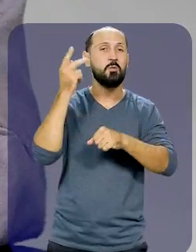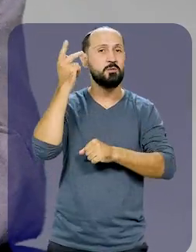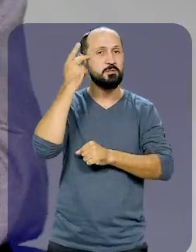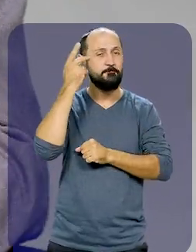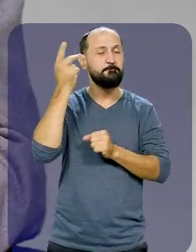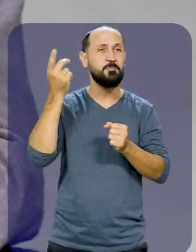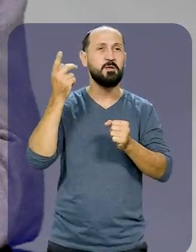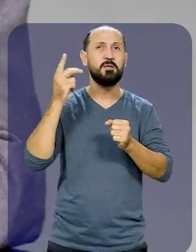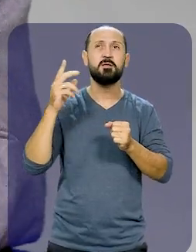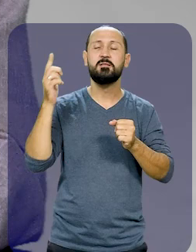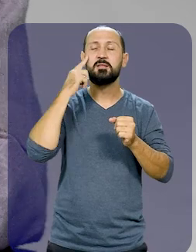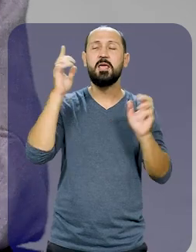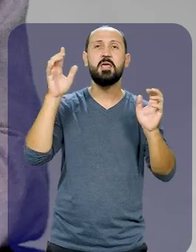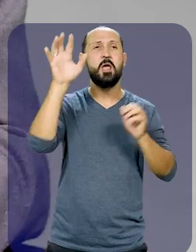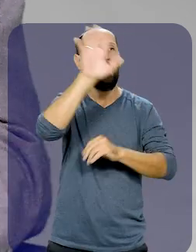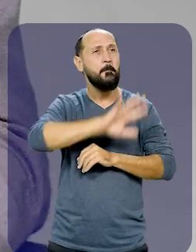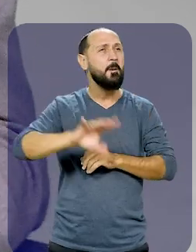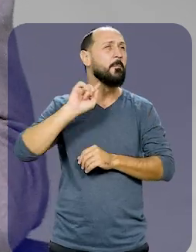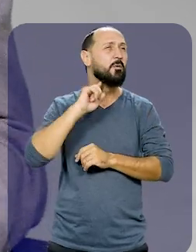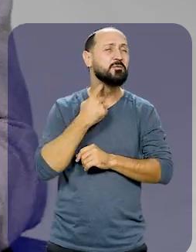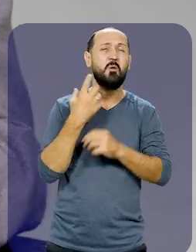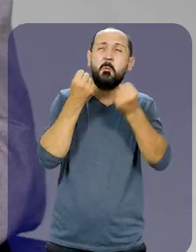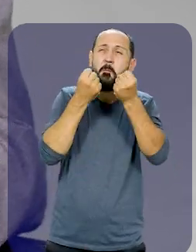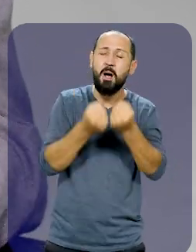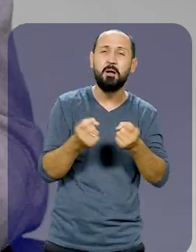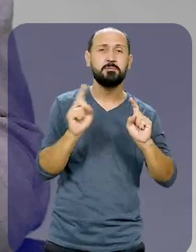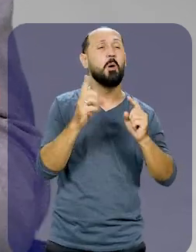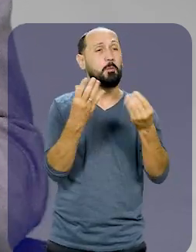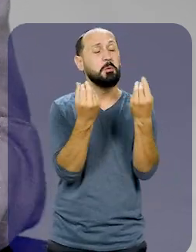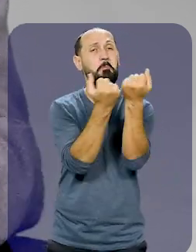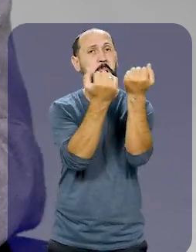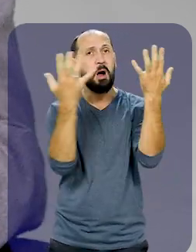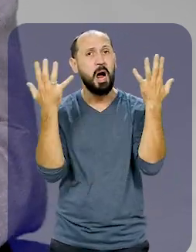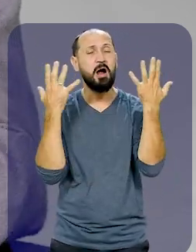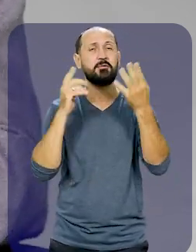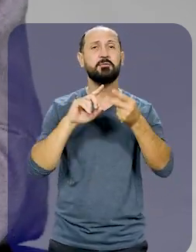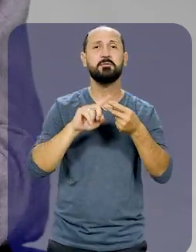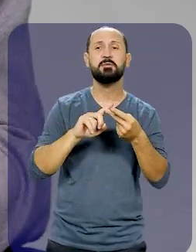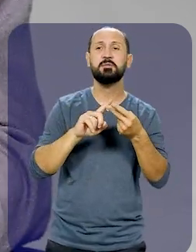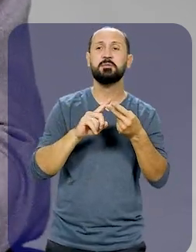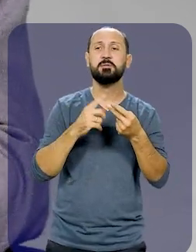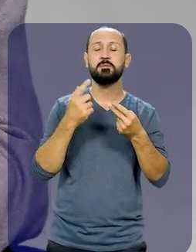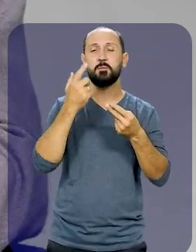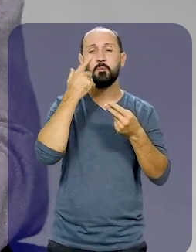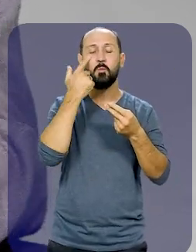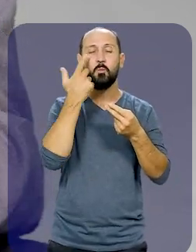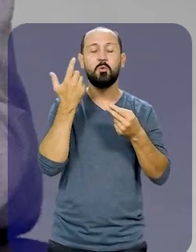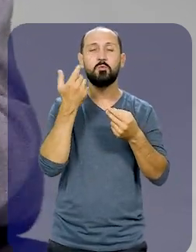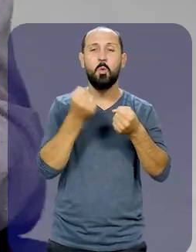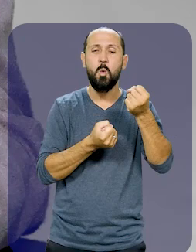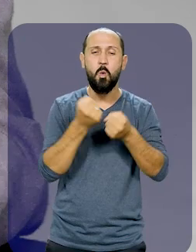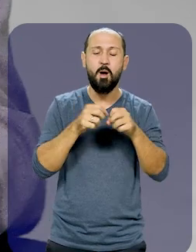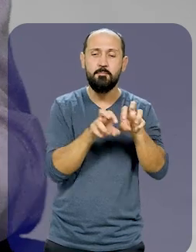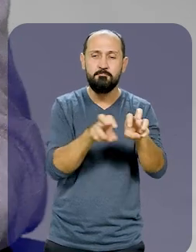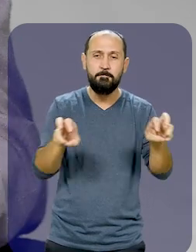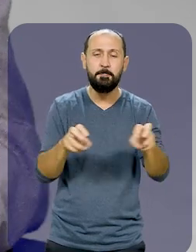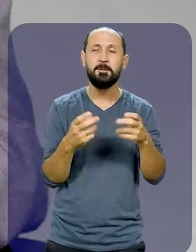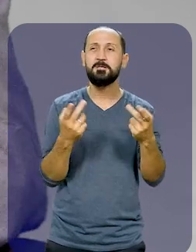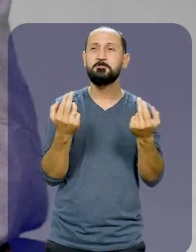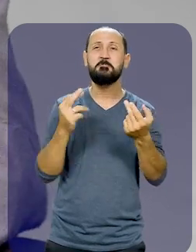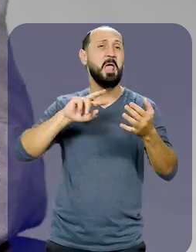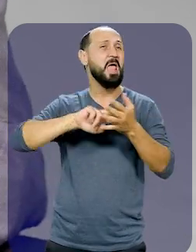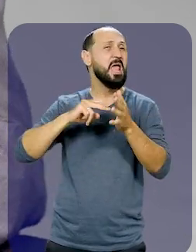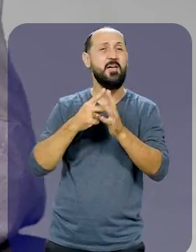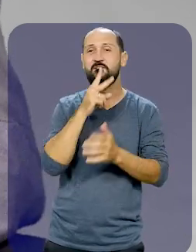Paulo, que tem uma poluição ambiental enorme, aqui tem muitas árvores, muito automóveis, mas ainda não é